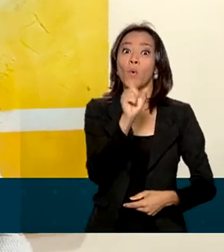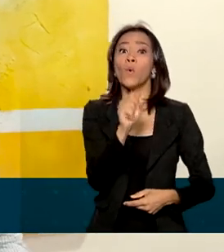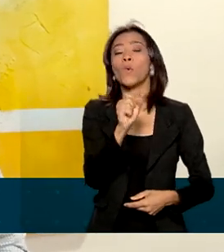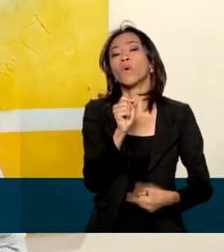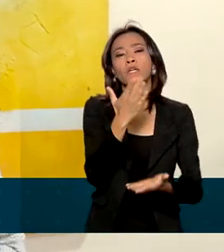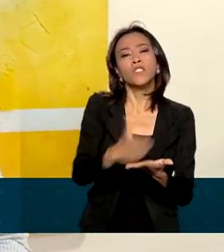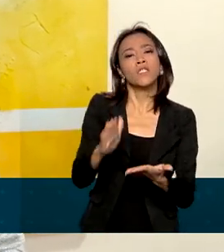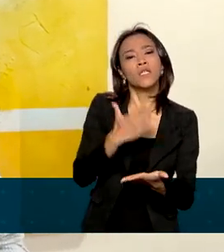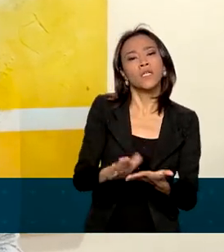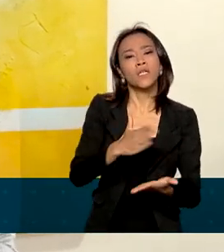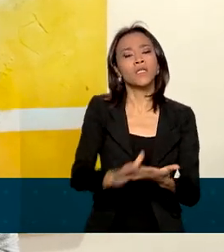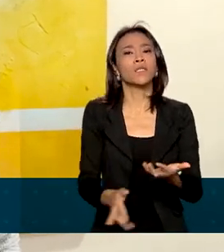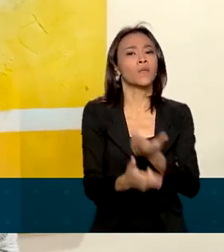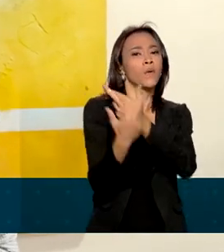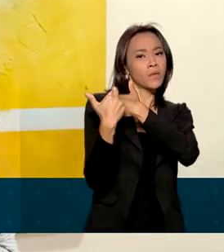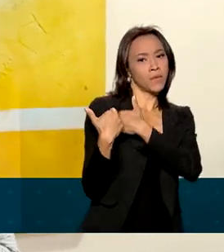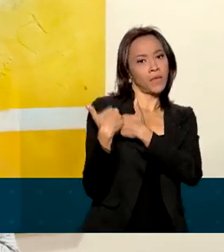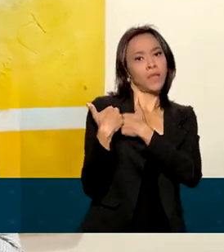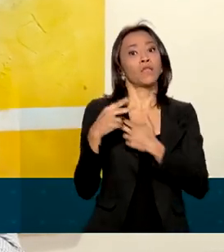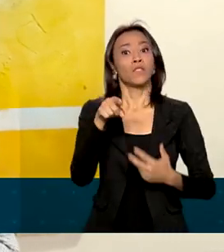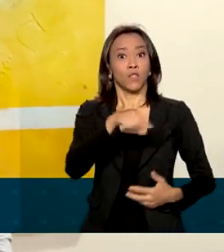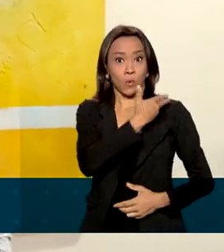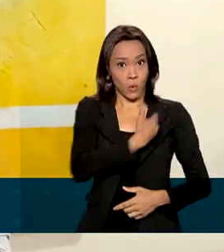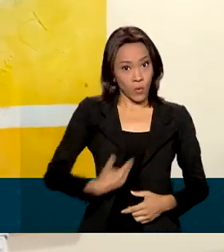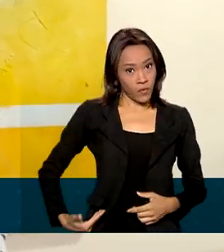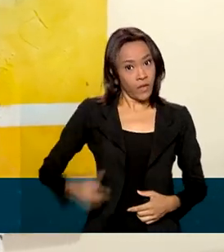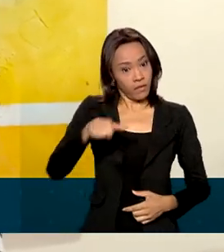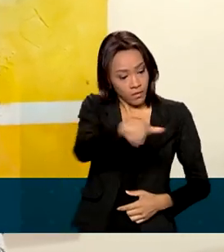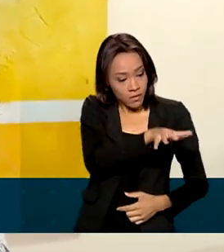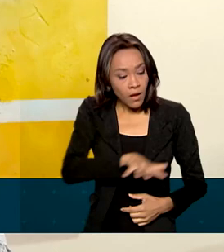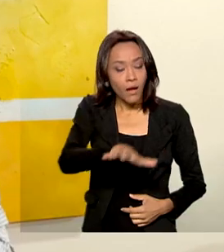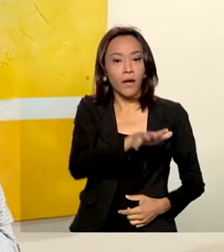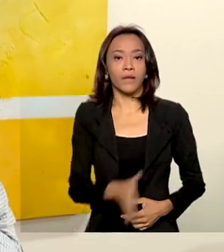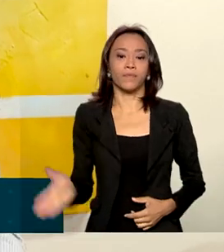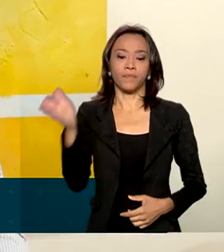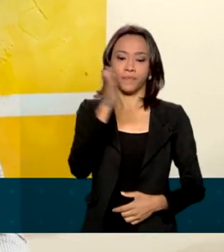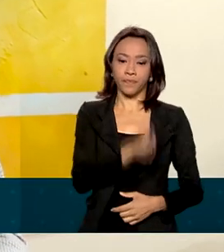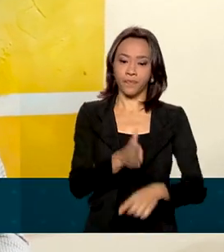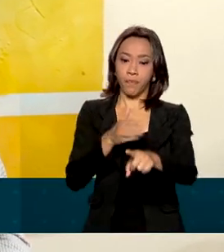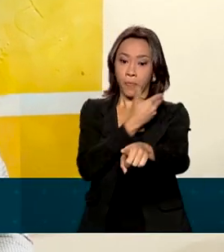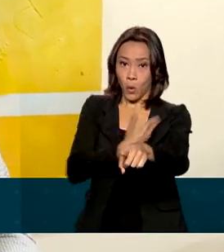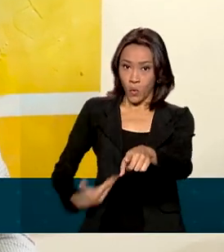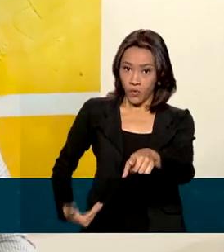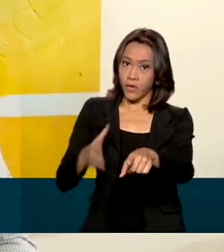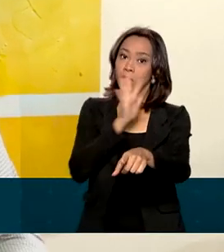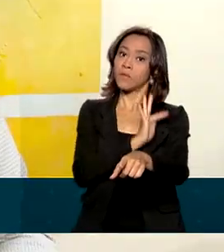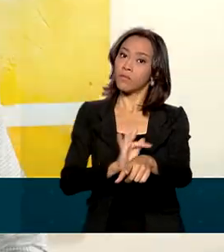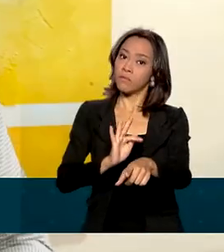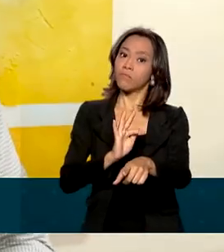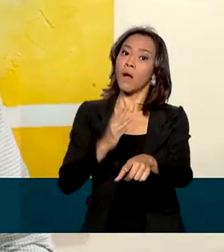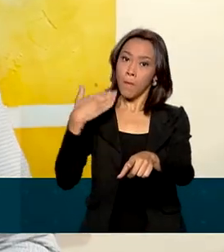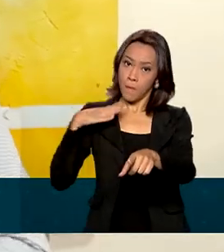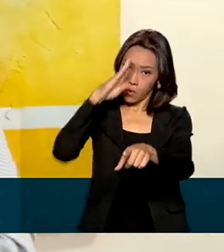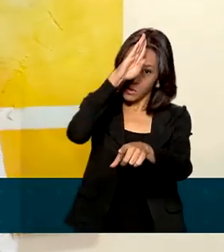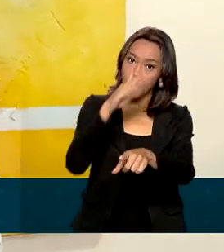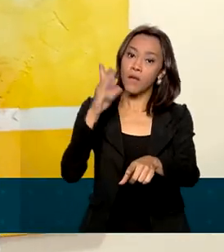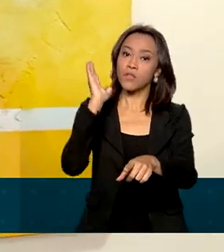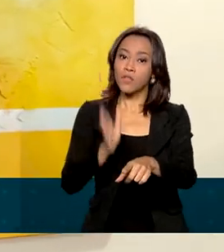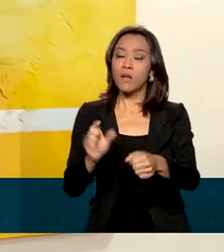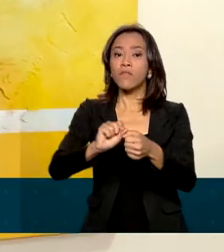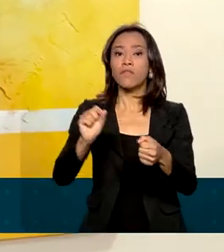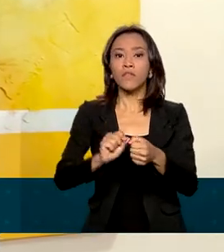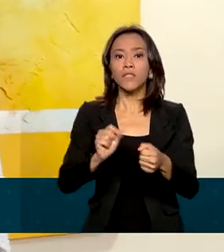desestatizações em andamento na área bolsonaro fez 29 leilões arrendamento e até o momento Nós